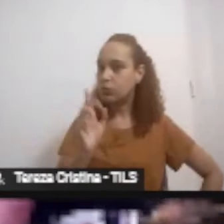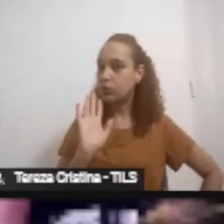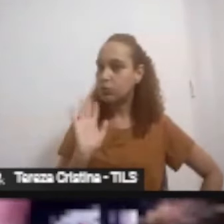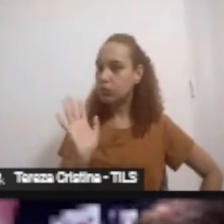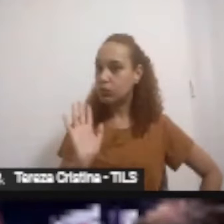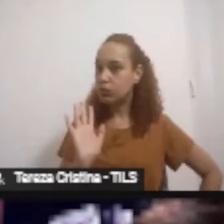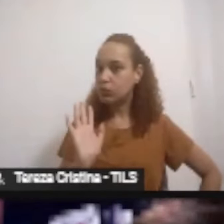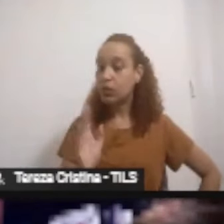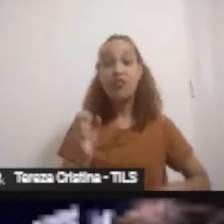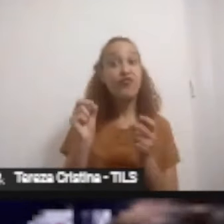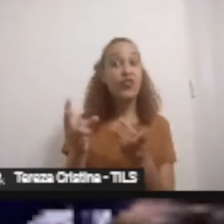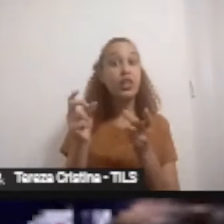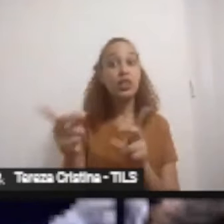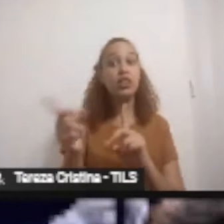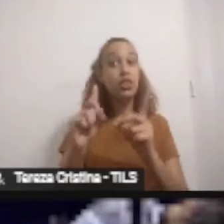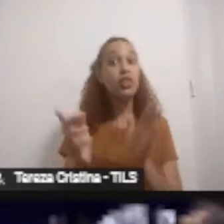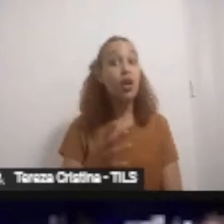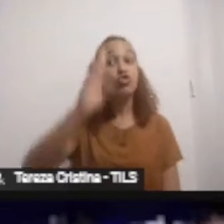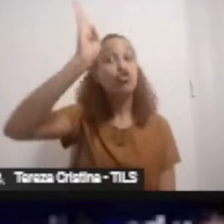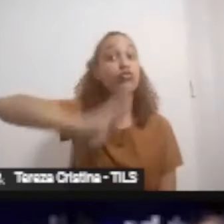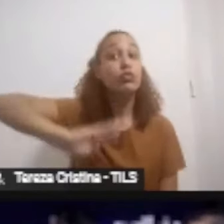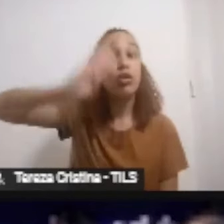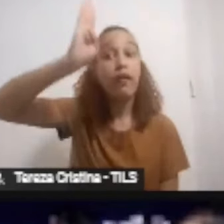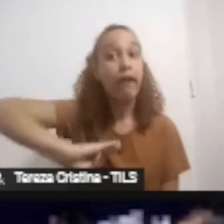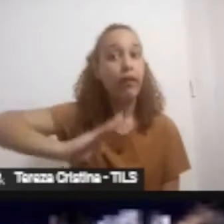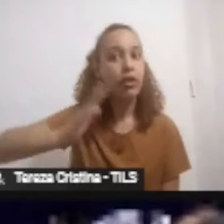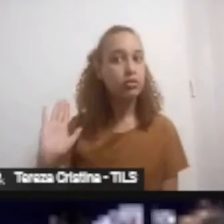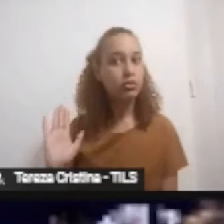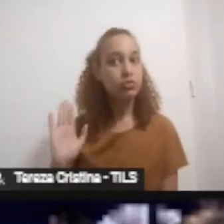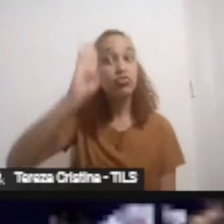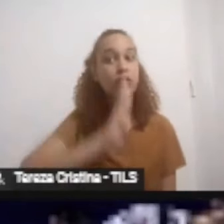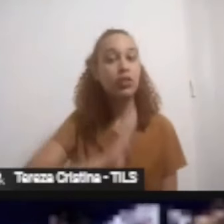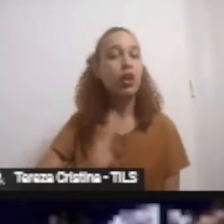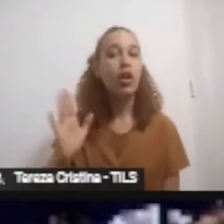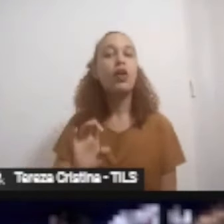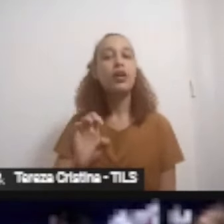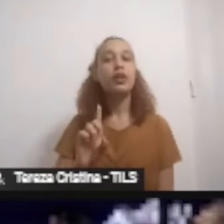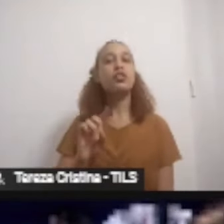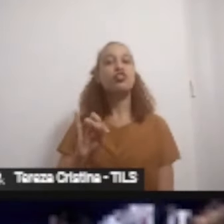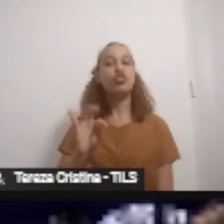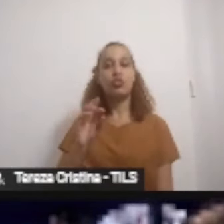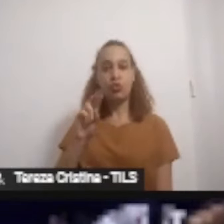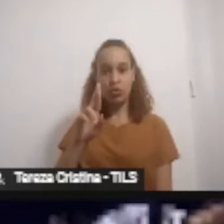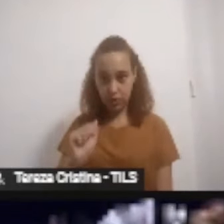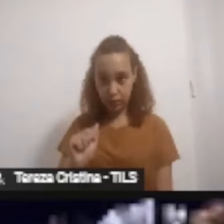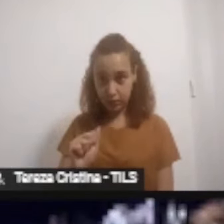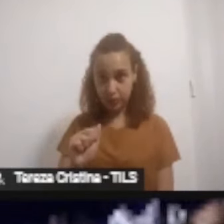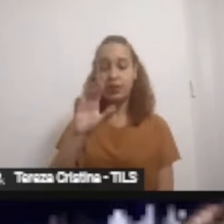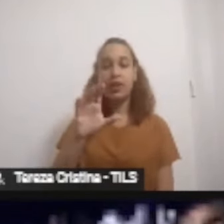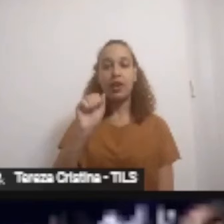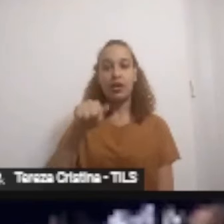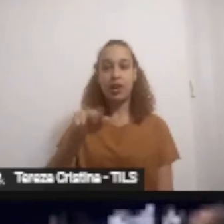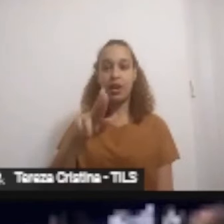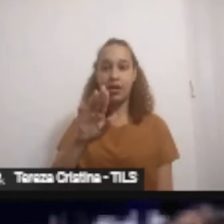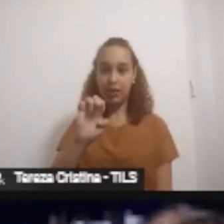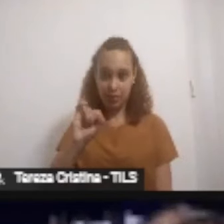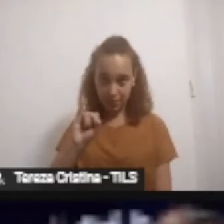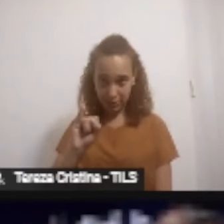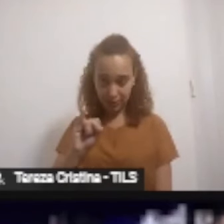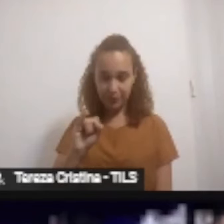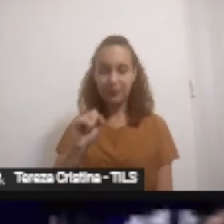para ser distribuição gratuita. Tá bom? Editoracaqui.com.br. vai ficar gravada essa live a hora que acabar aqui,